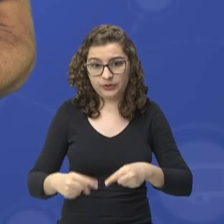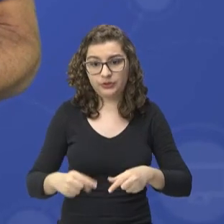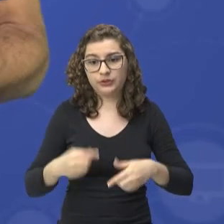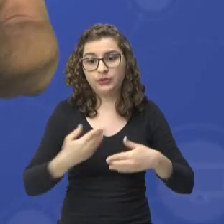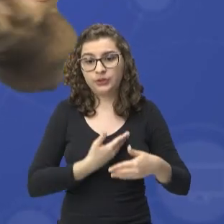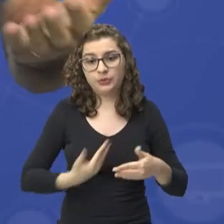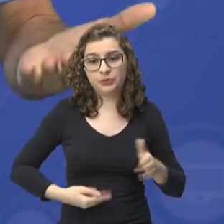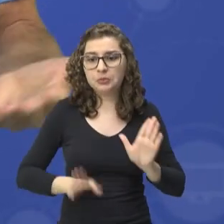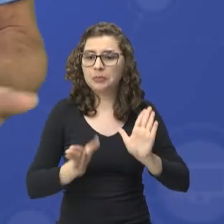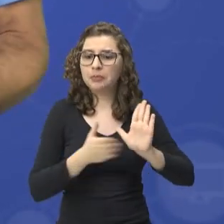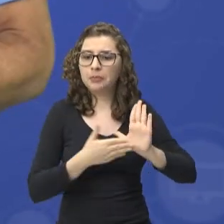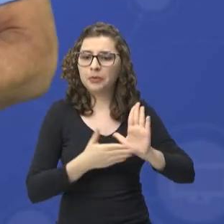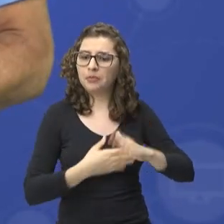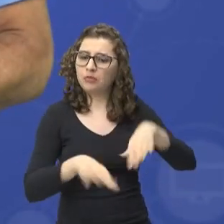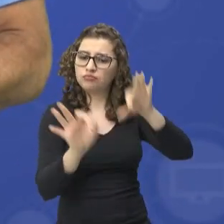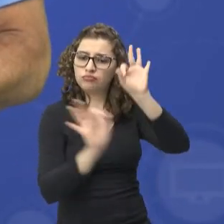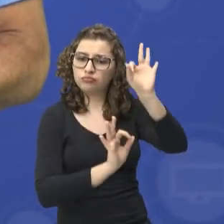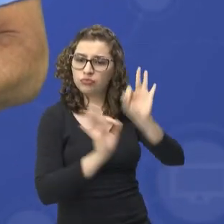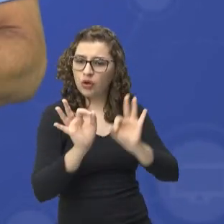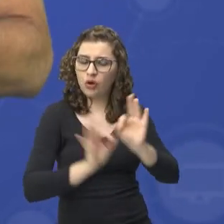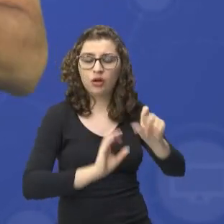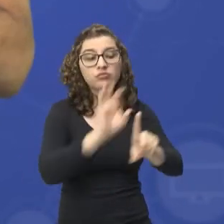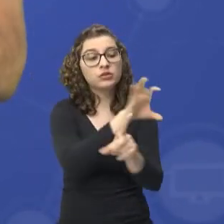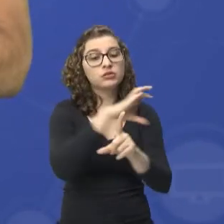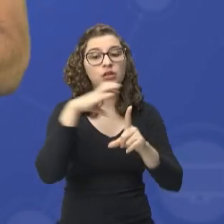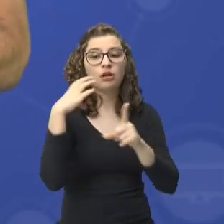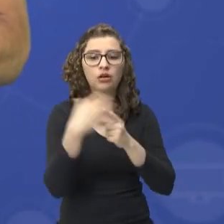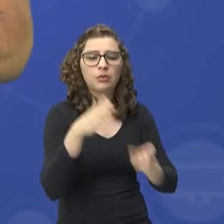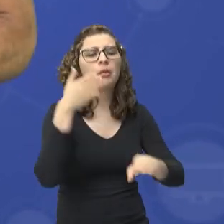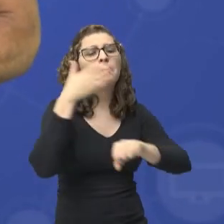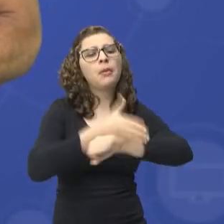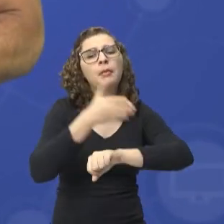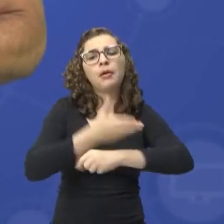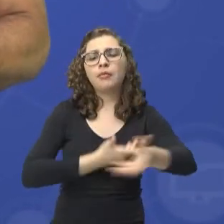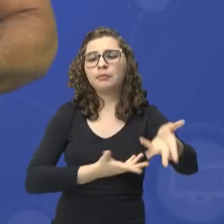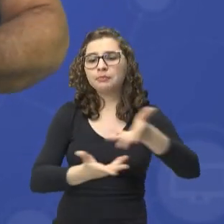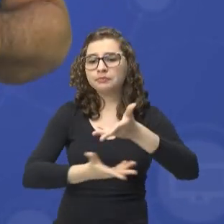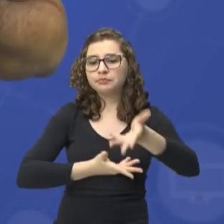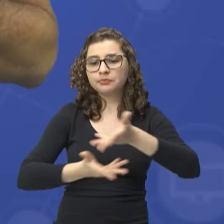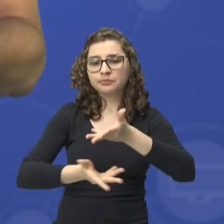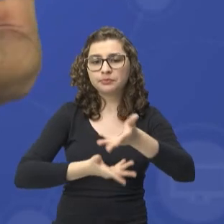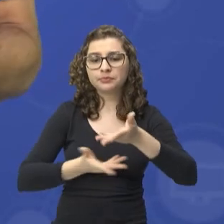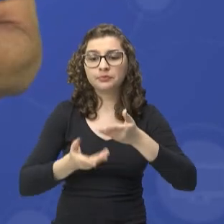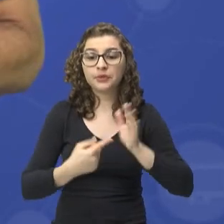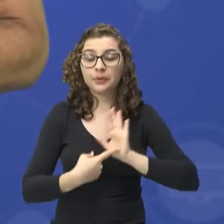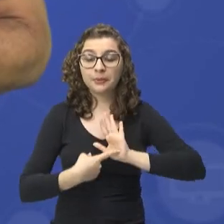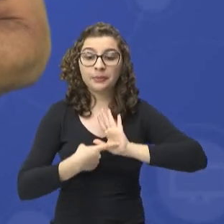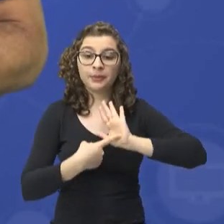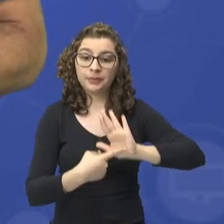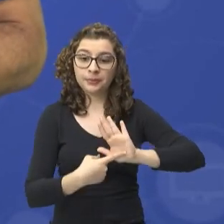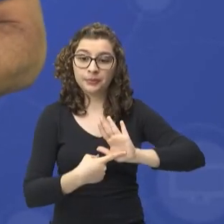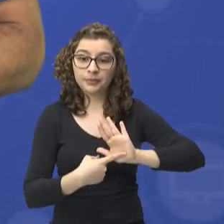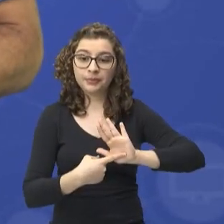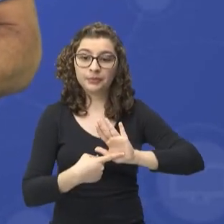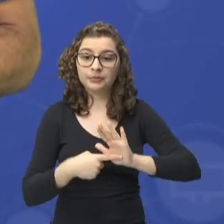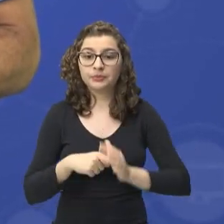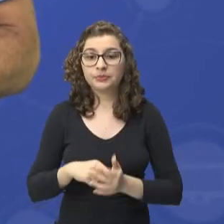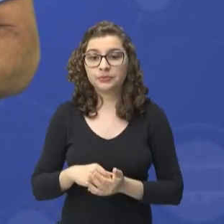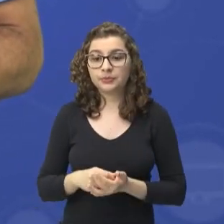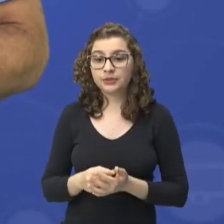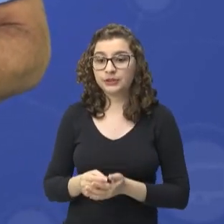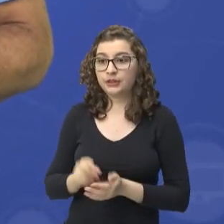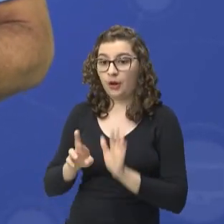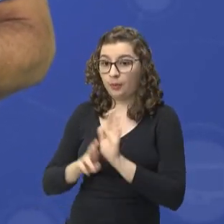né? Podemos organizar nossas comunidades, participar nas comunidades para trazer aos